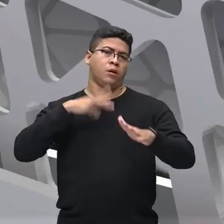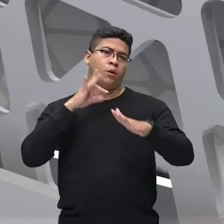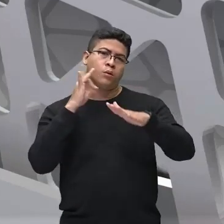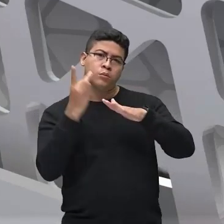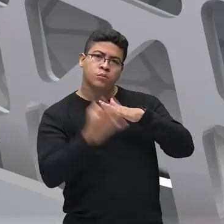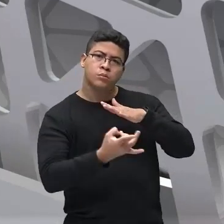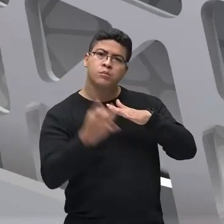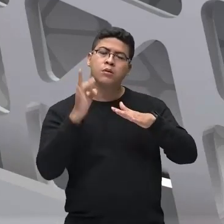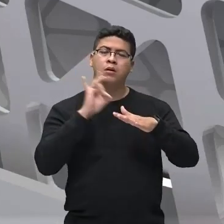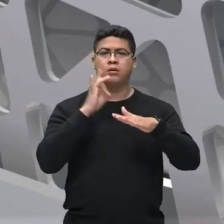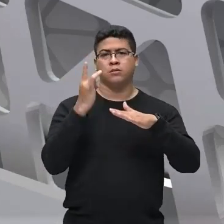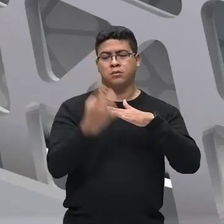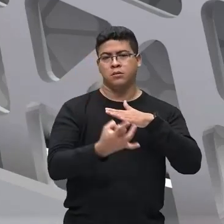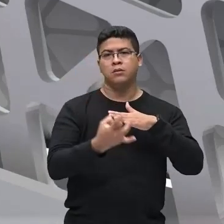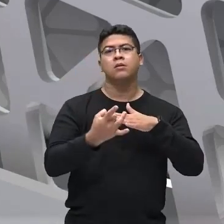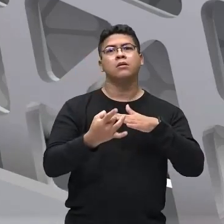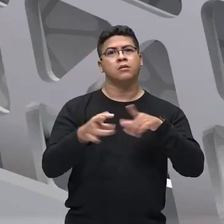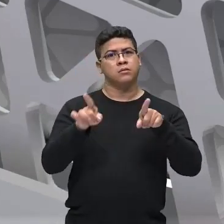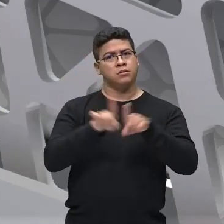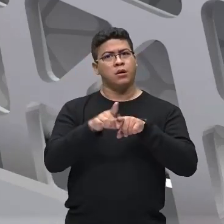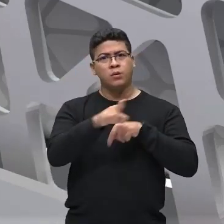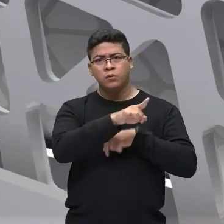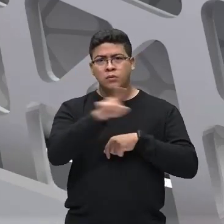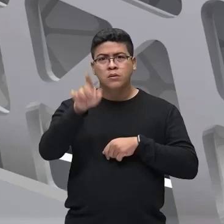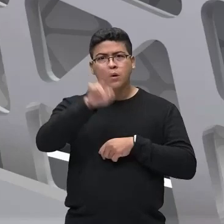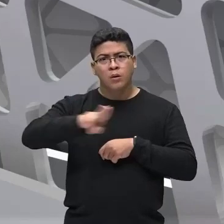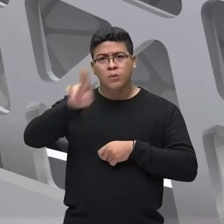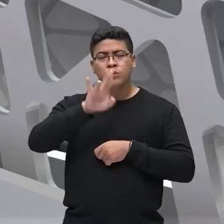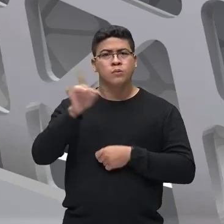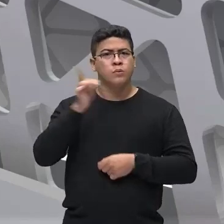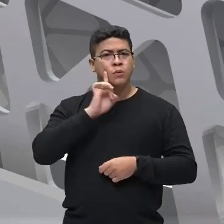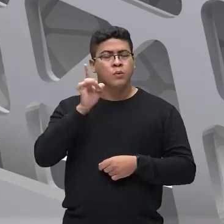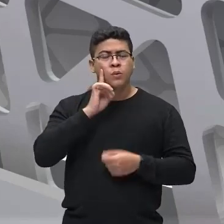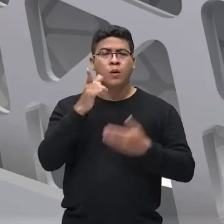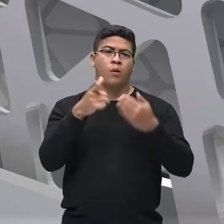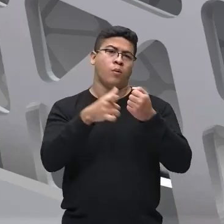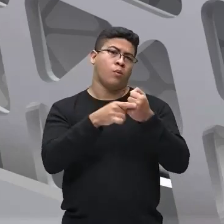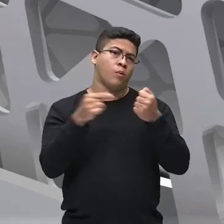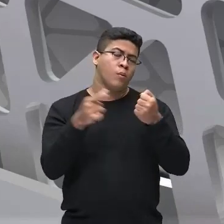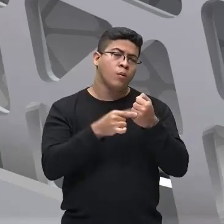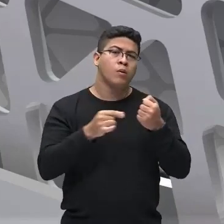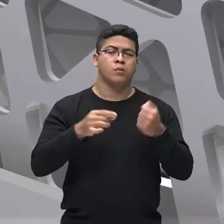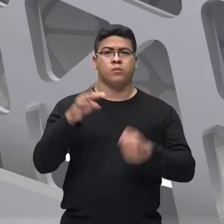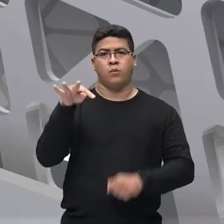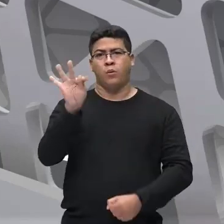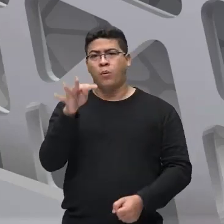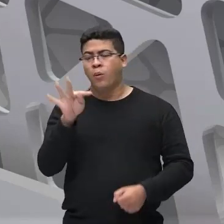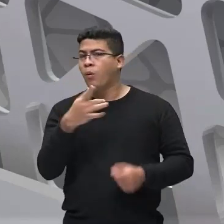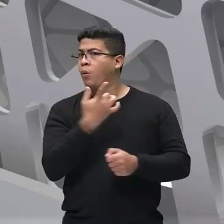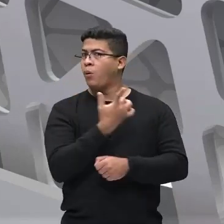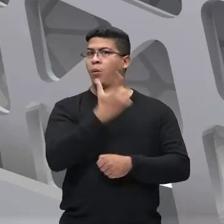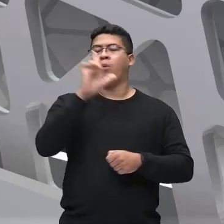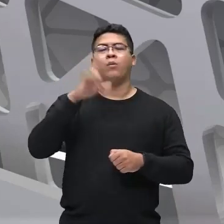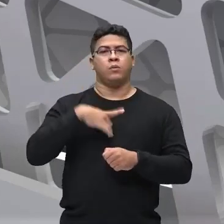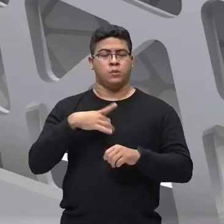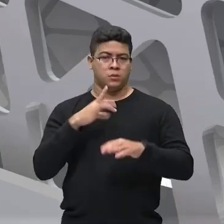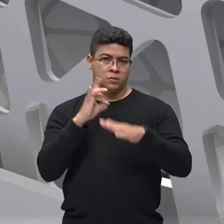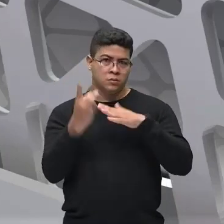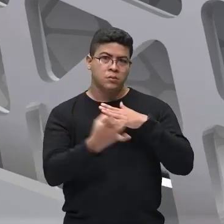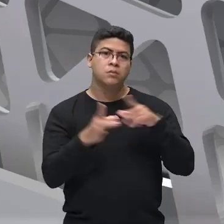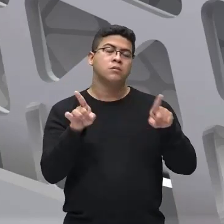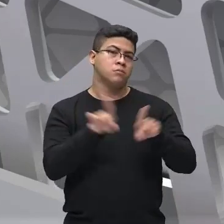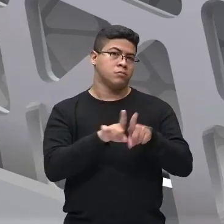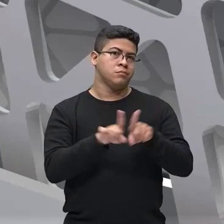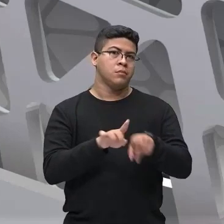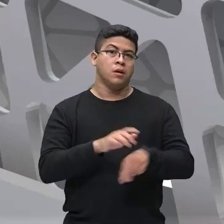alternativas, nas mídias que vocês usam todo dia, o WhatsApp, o Twitter e outras mídias.